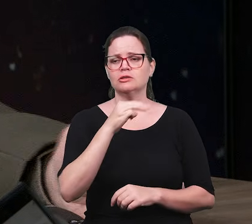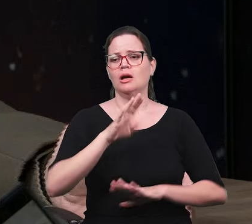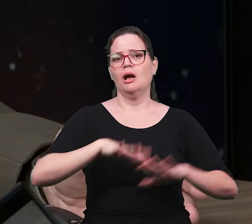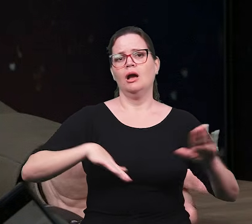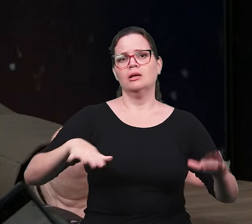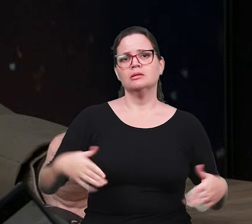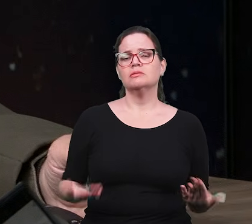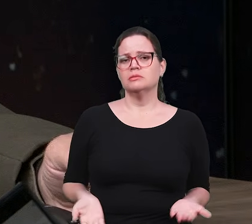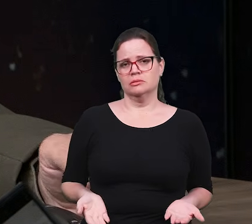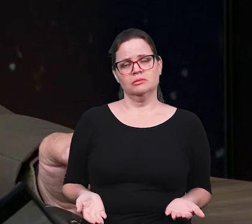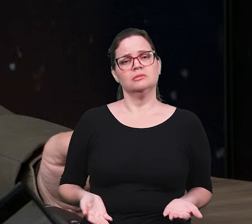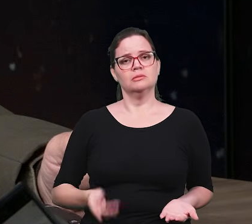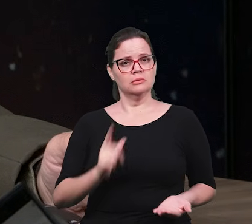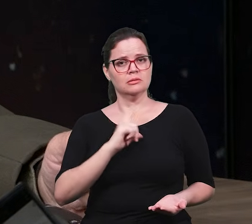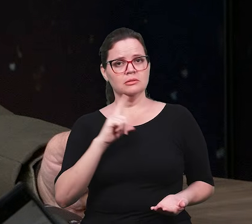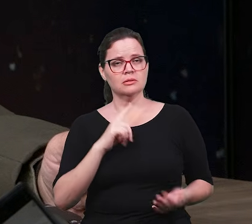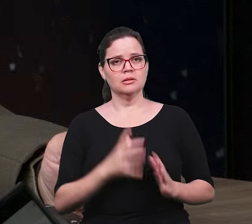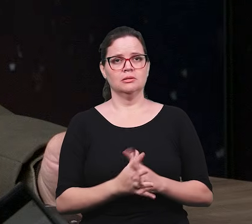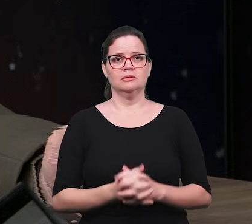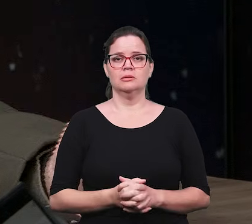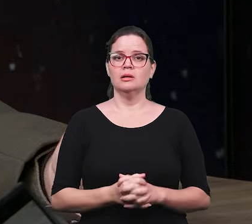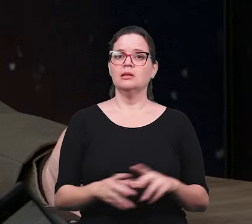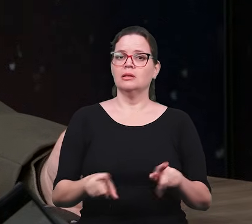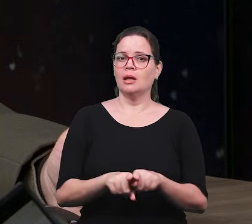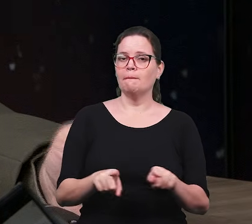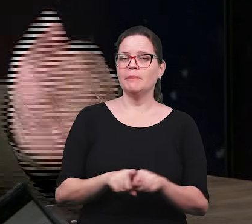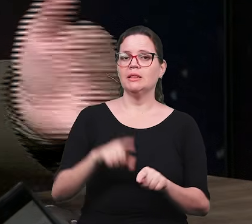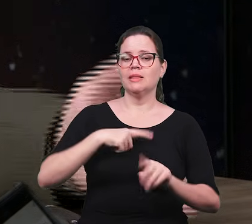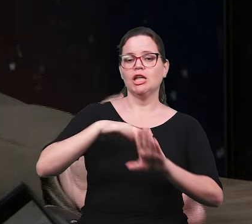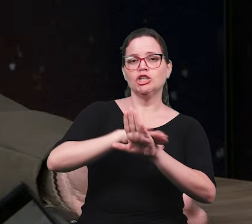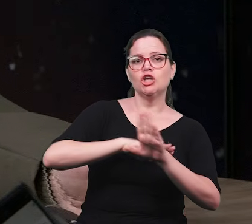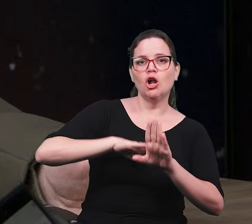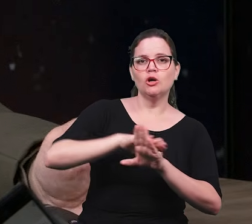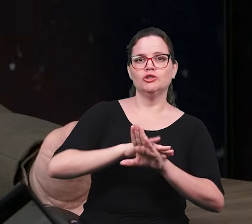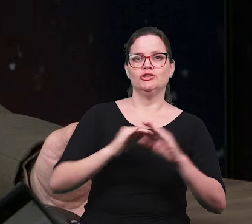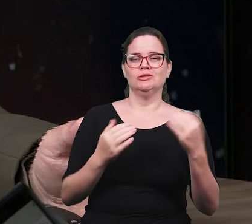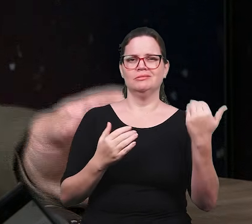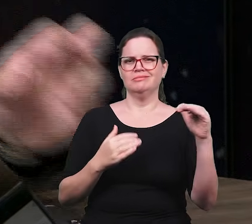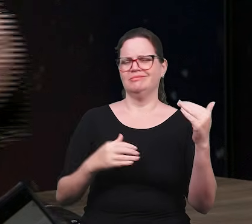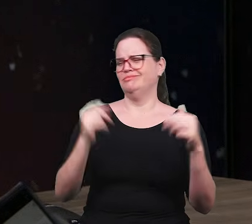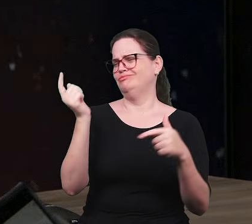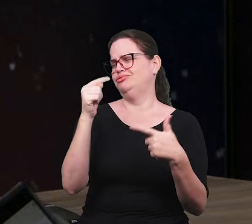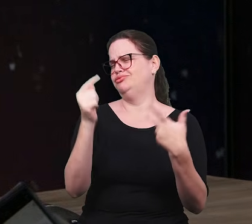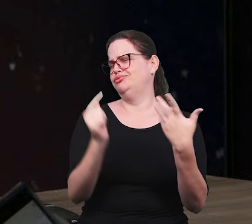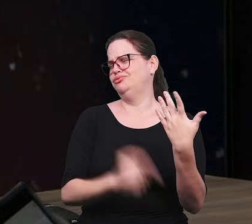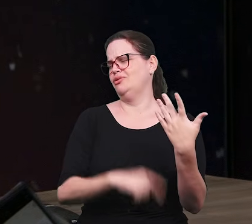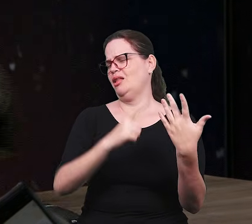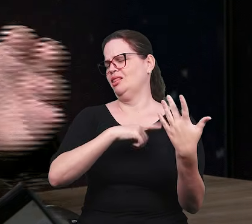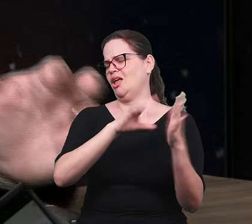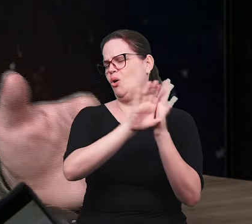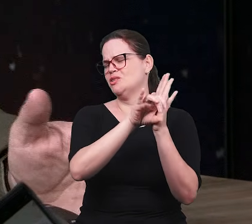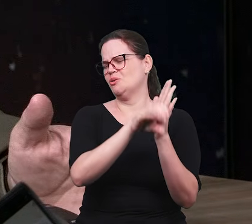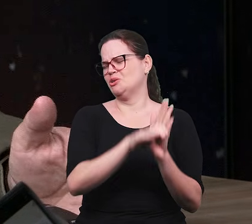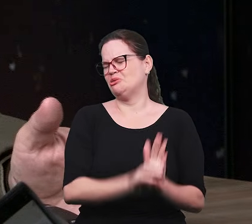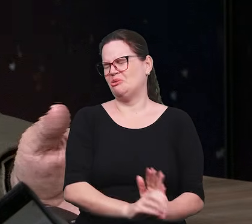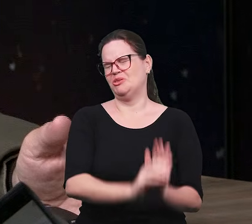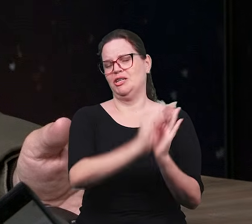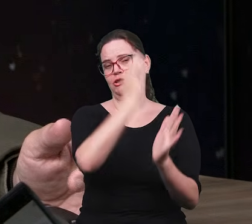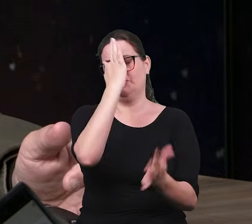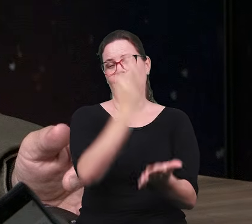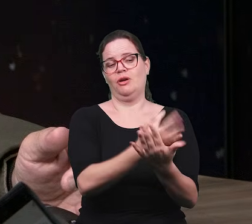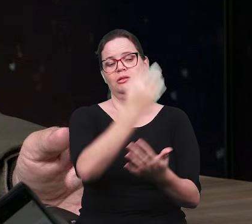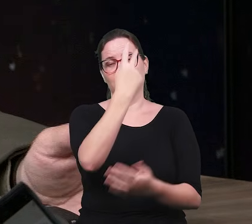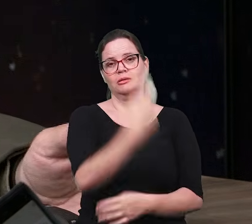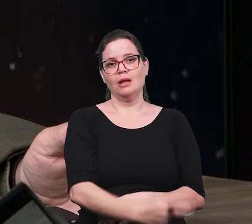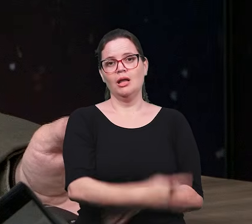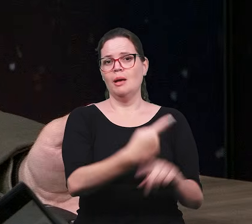vezes mitológica, uma fé ideológica, científica, teorética. E nós vamos entrar em um monte de conceito aí de fé,